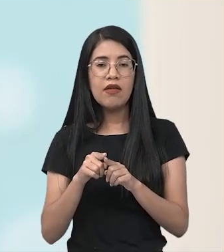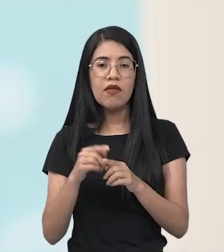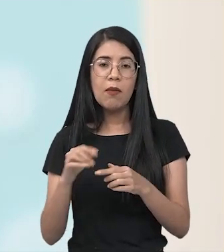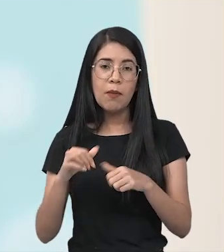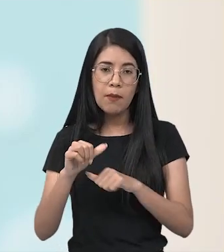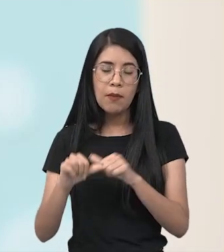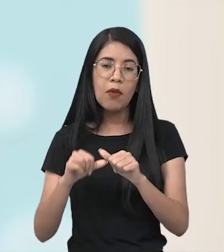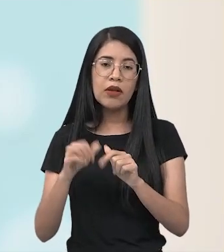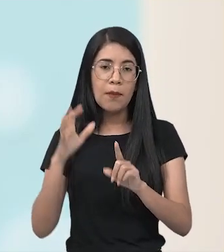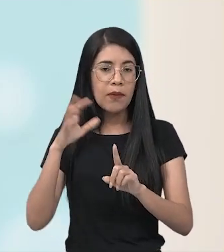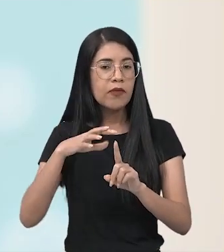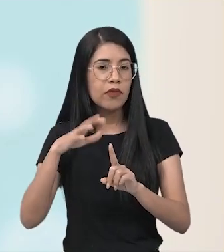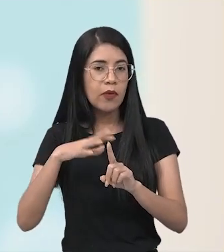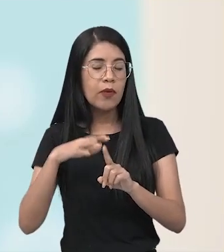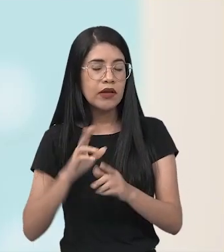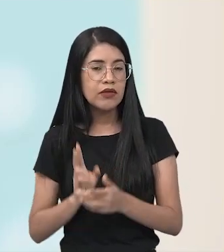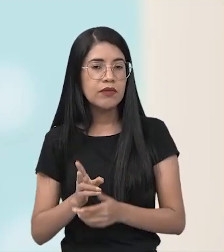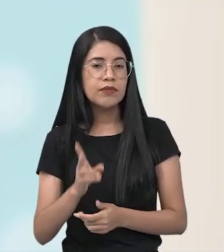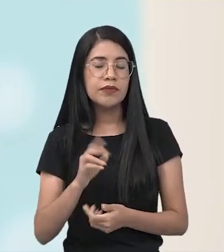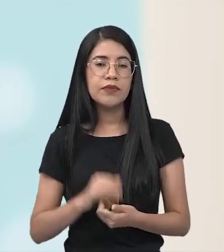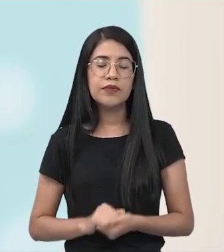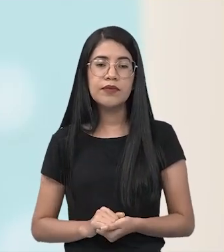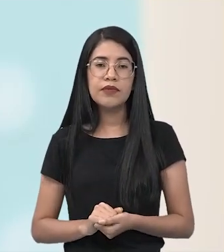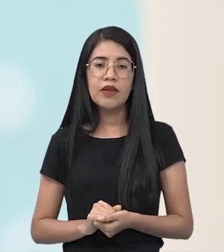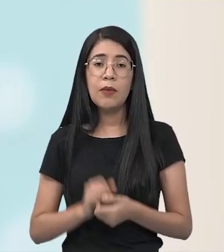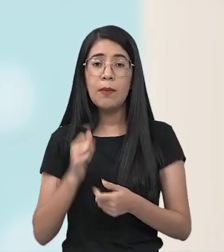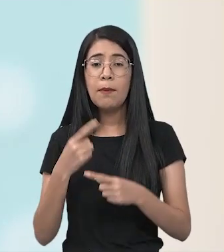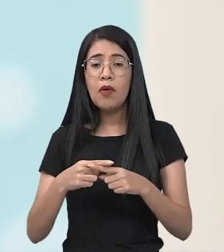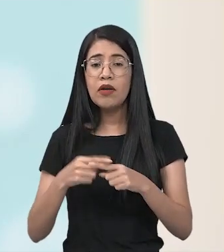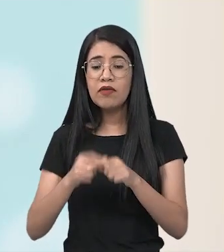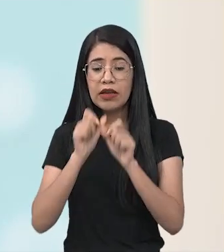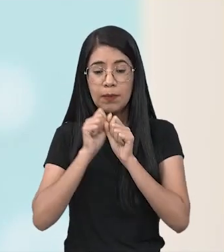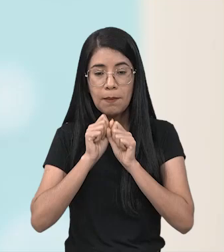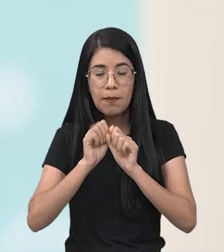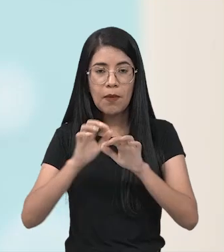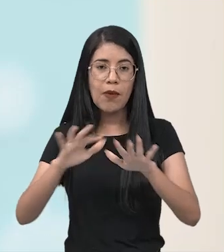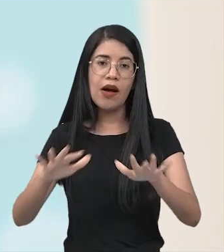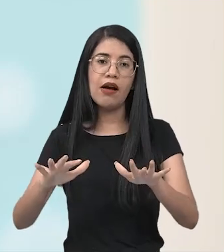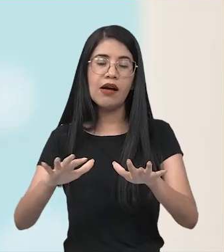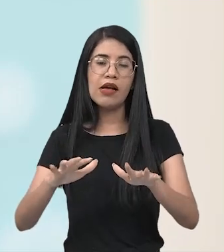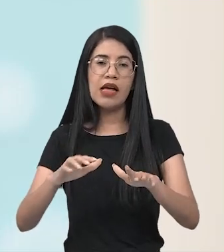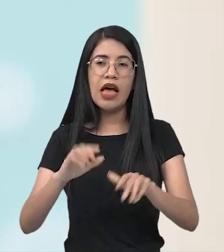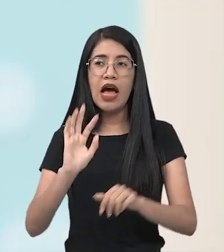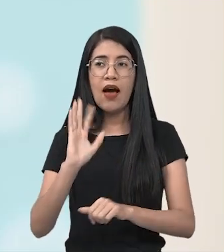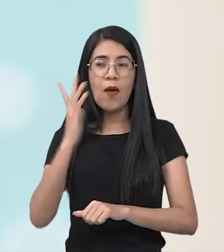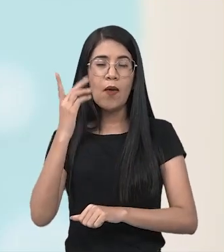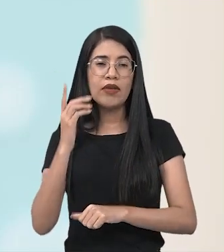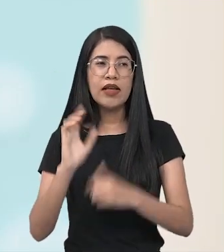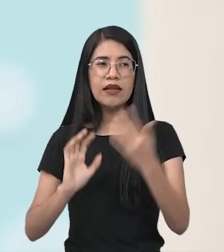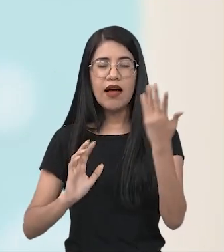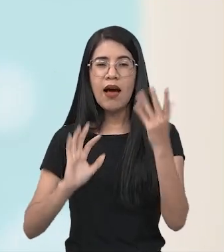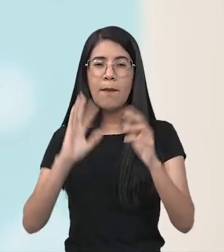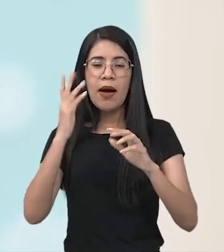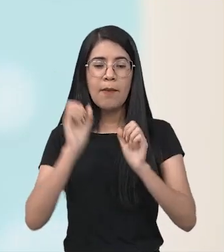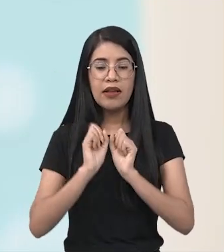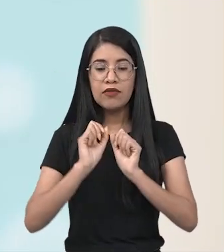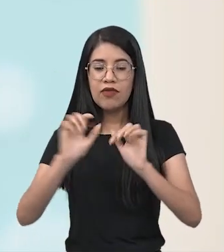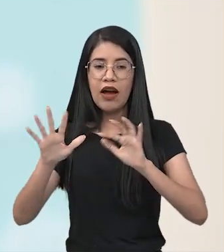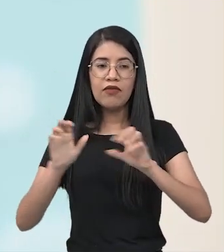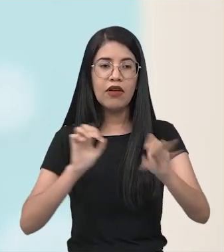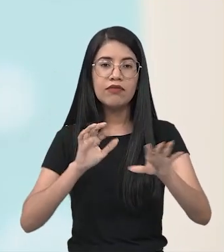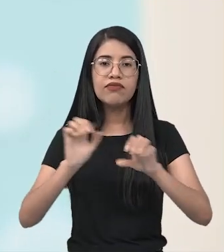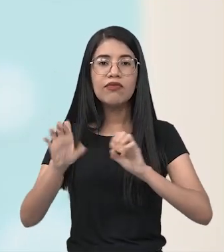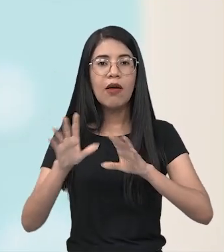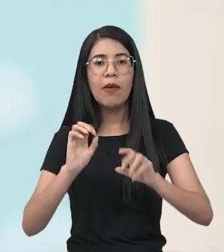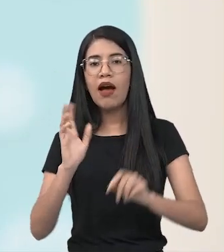tendência, né? Por conta dessa disseminação desenfreada. Né? As coisas acontecem, elas são proliferadas, elas são espalhadas